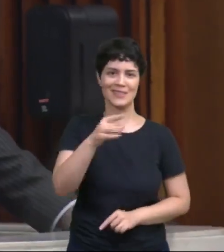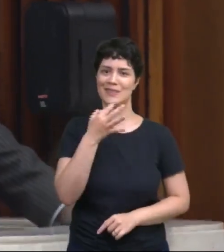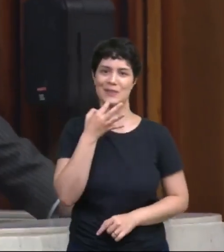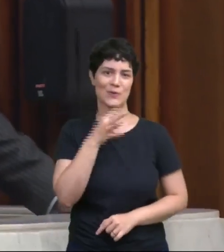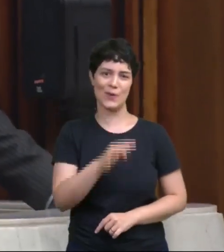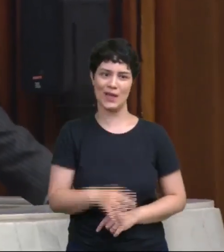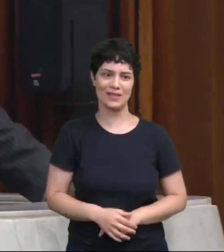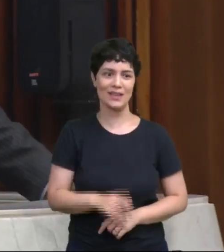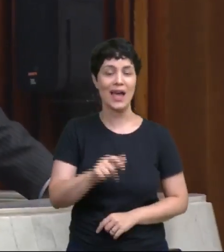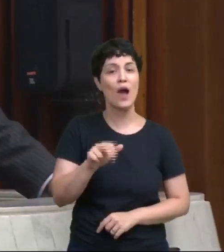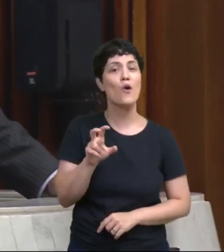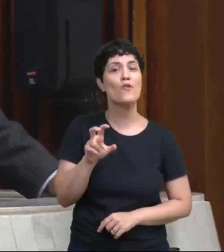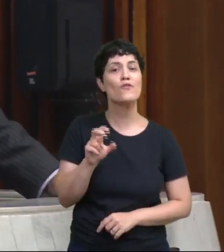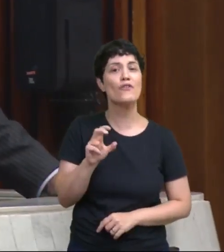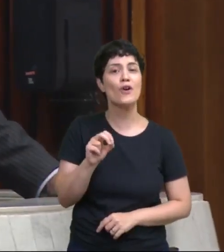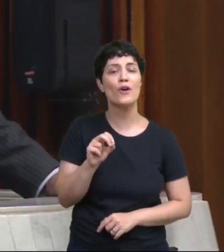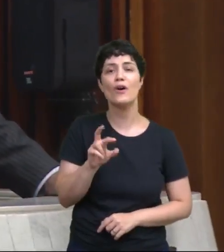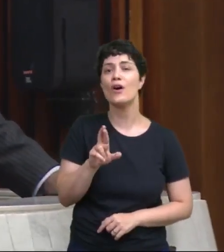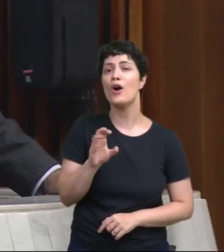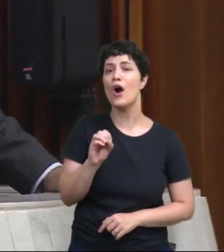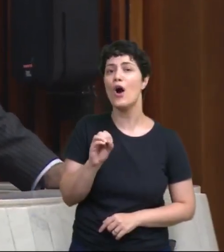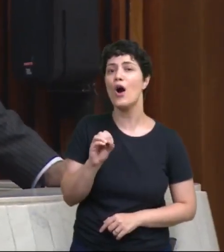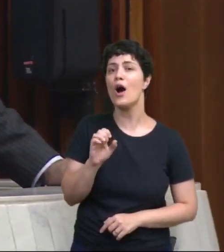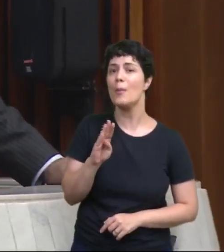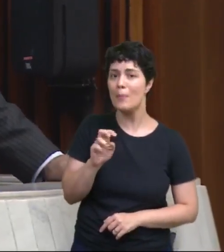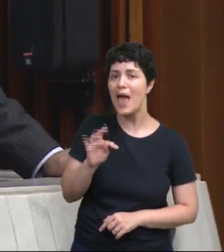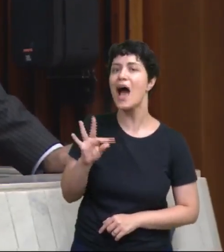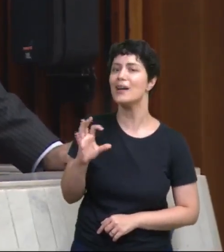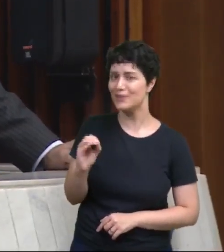Esse vovô Roberto,